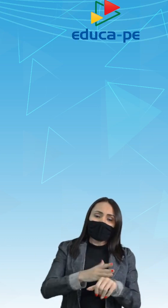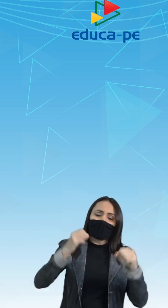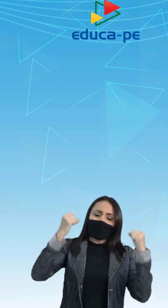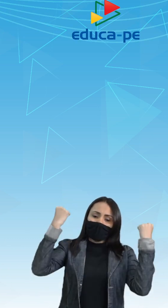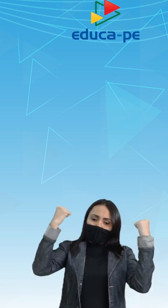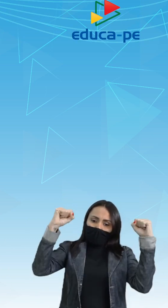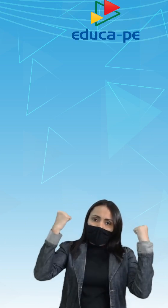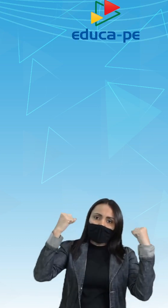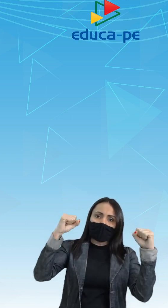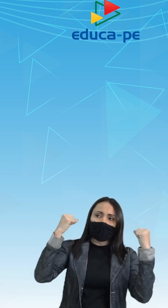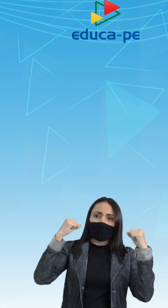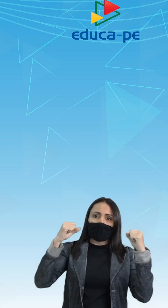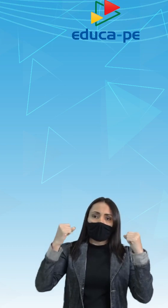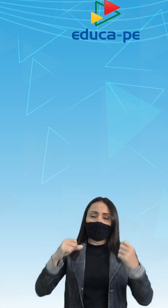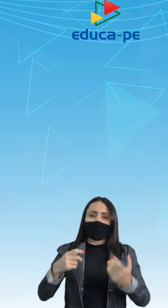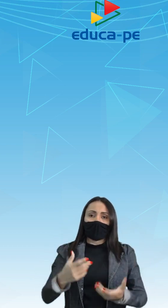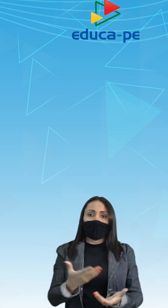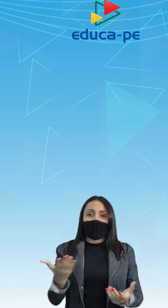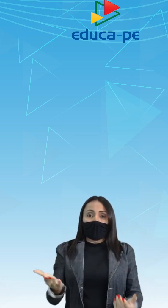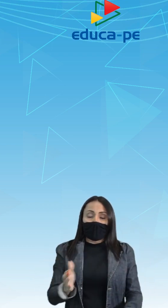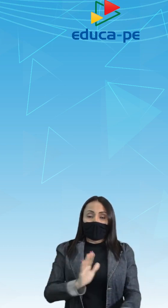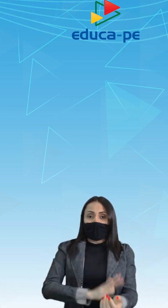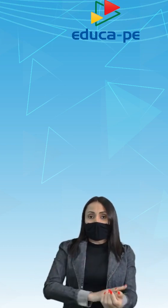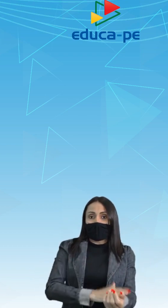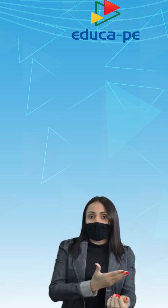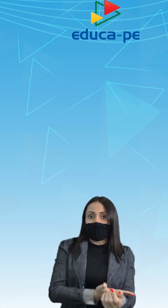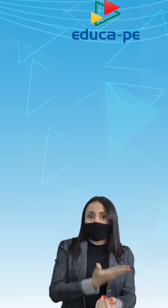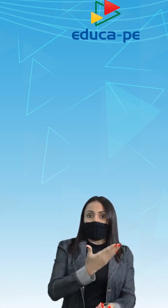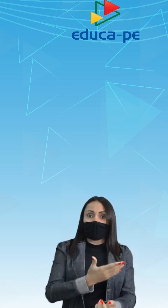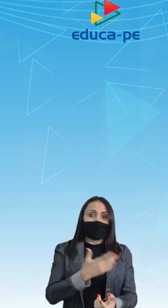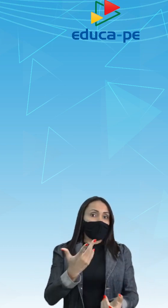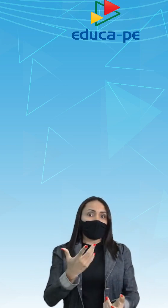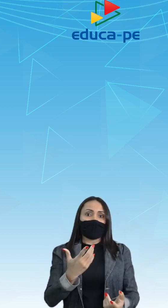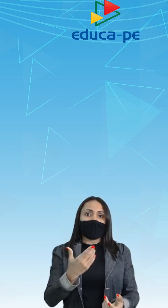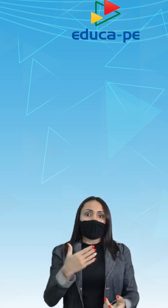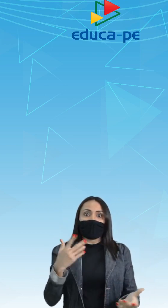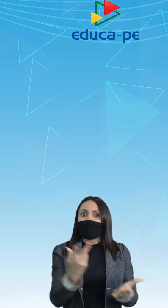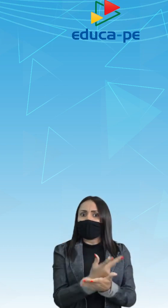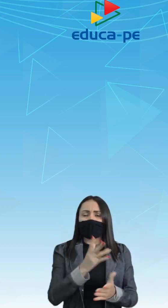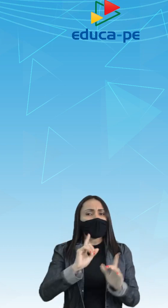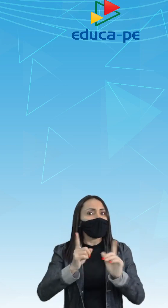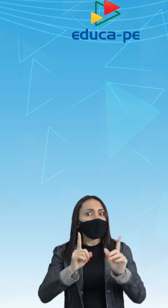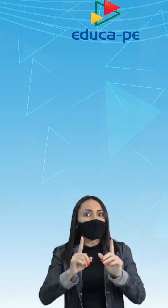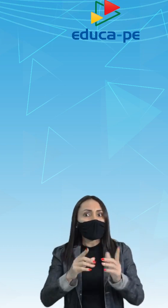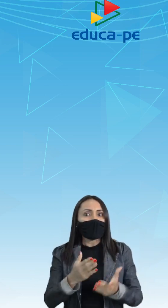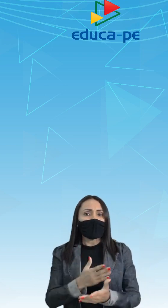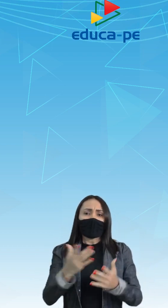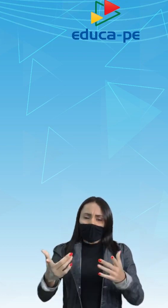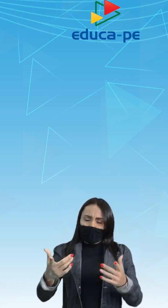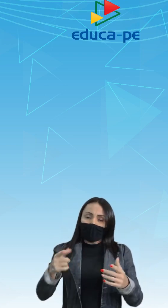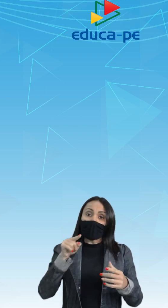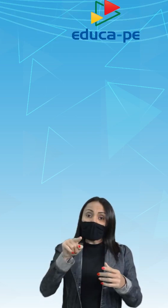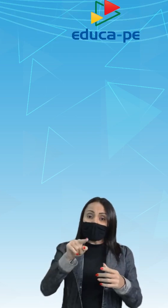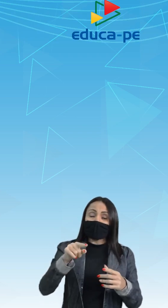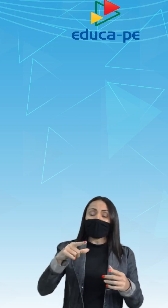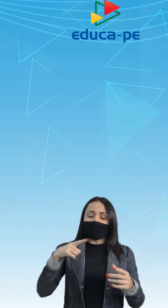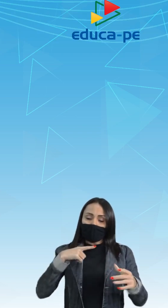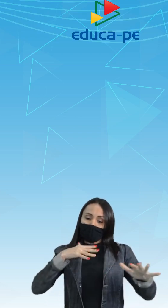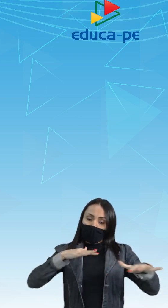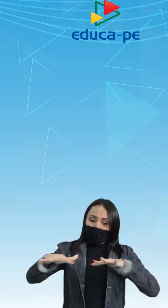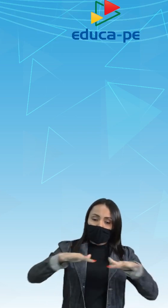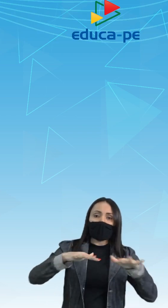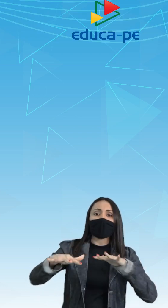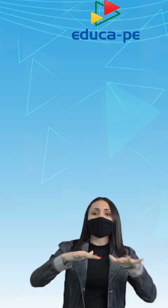exercitando, não quer dizer que a sua pressão ela esteja anormal ou diferente, você está passando mal. O que acontece é